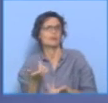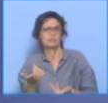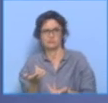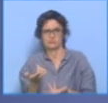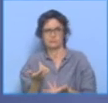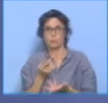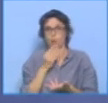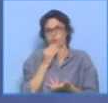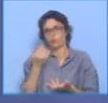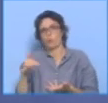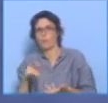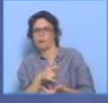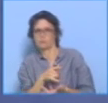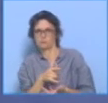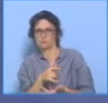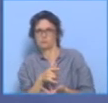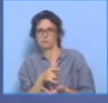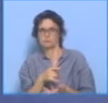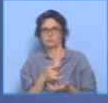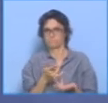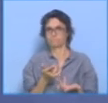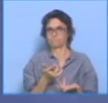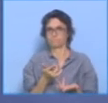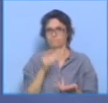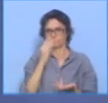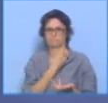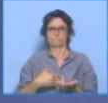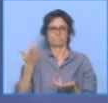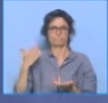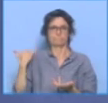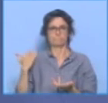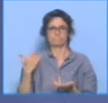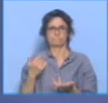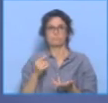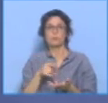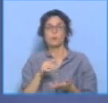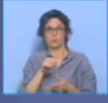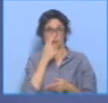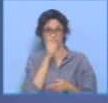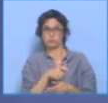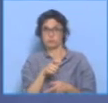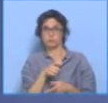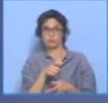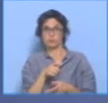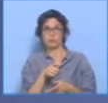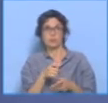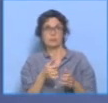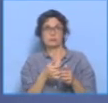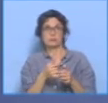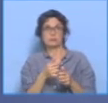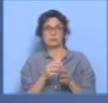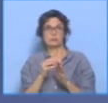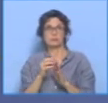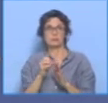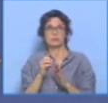muito mau, isto é, era um herege. Os samaritanos, desde pelo menos o século II, que se tinham separado do resto